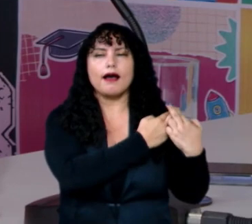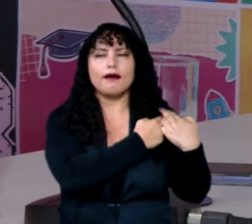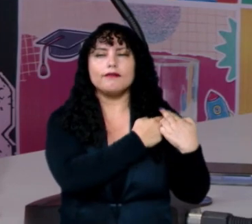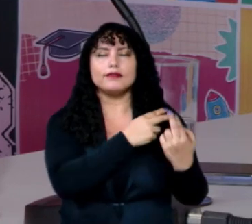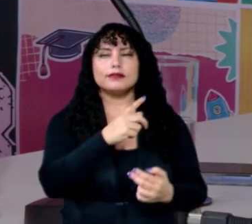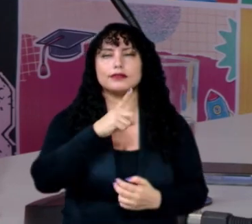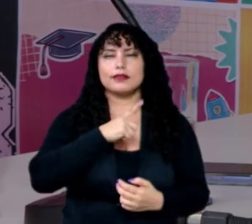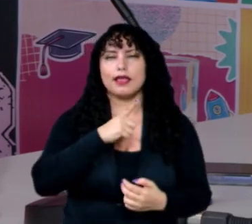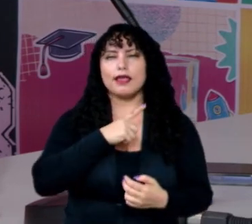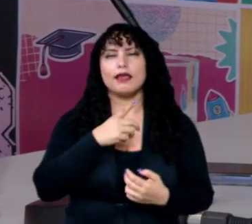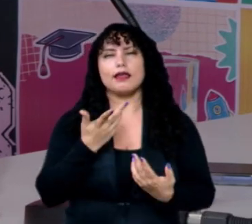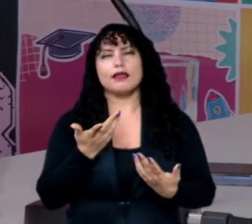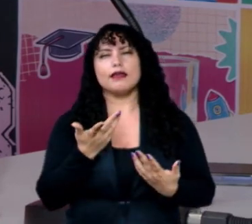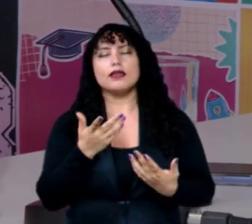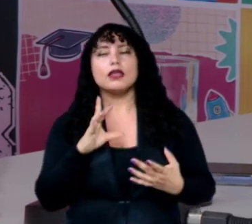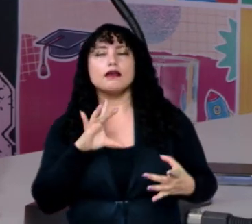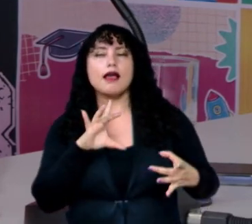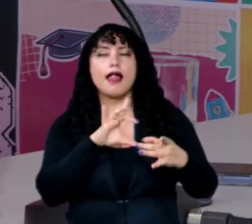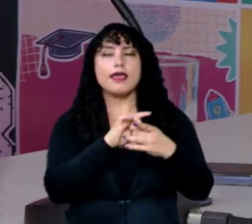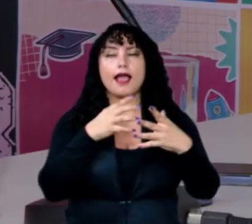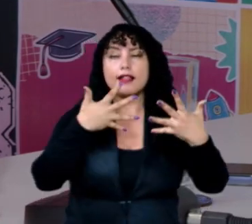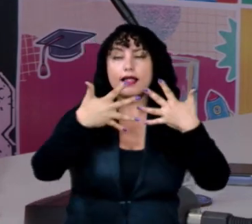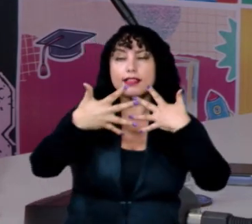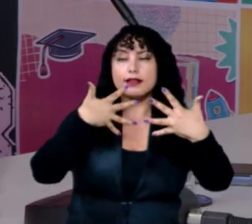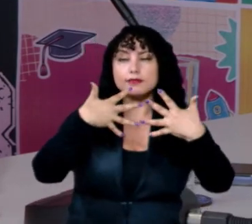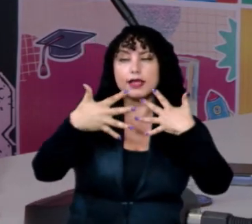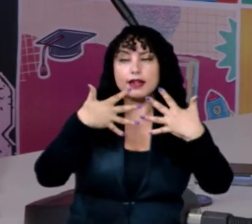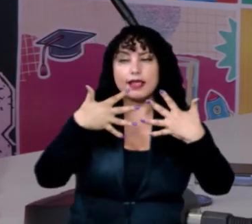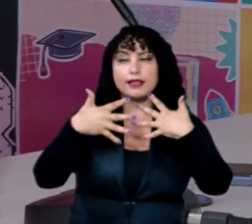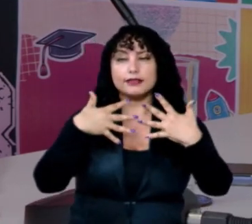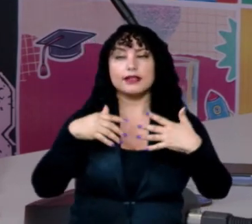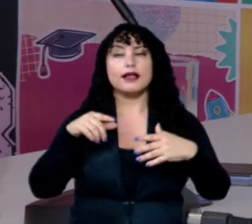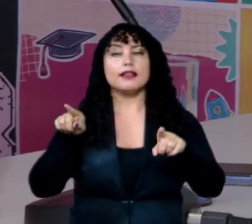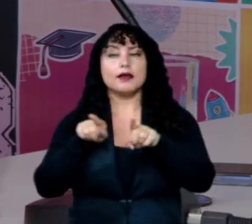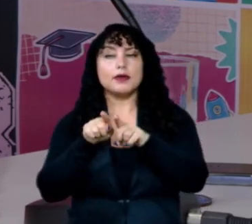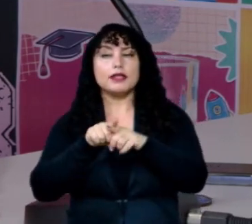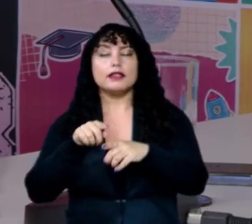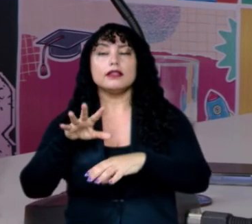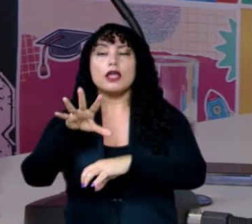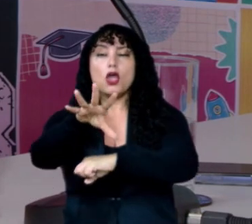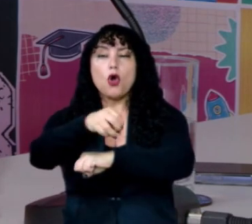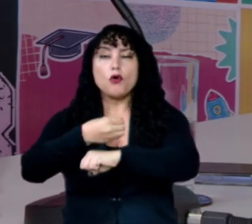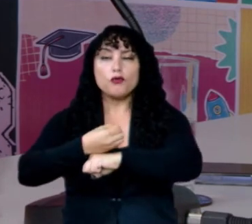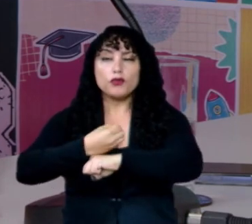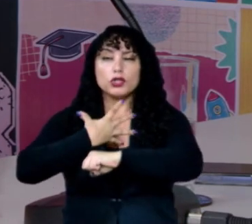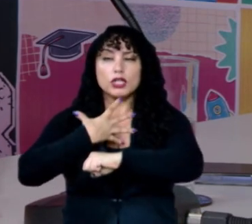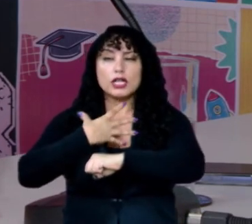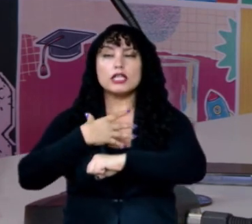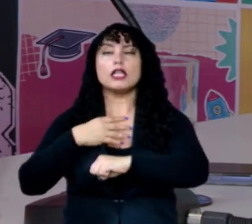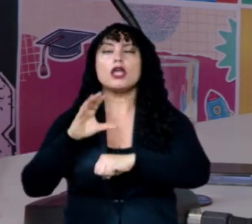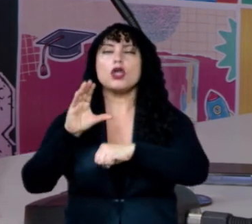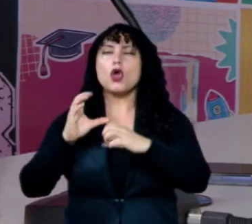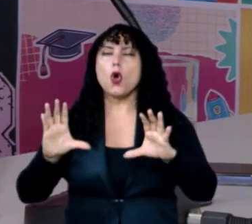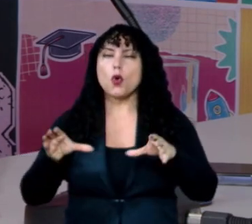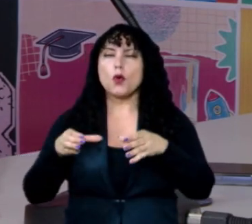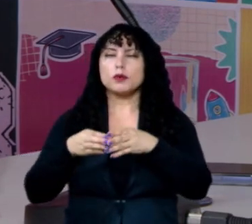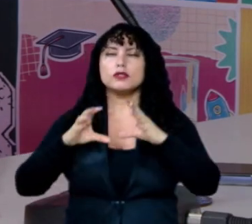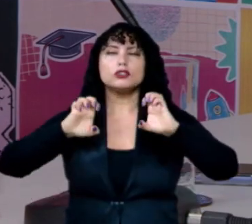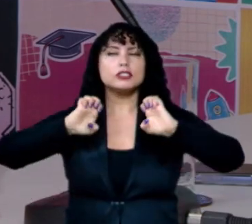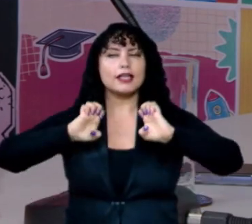gente tem ligada à transparência, temos também a ouvidoria, temos também a comissão de ética, temos